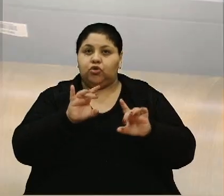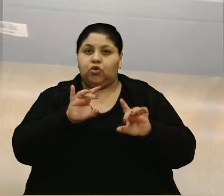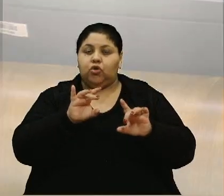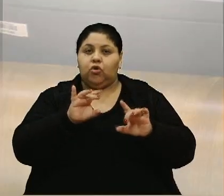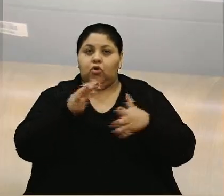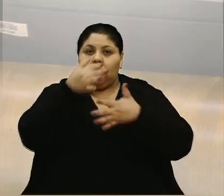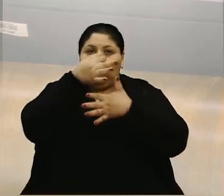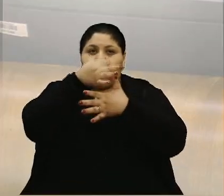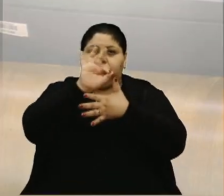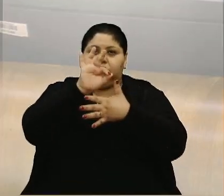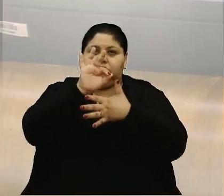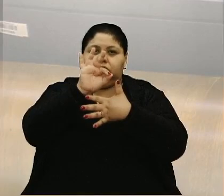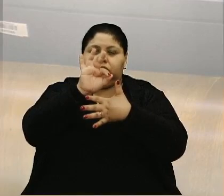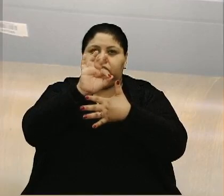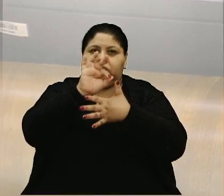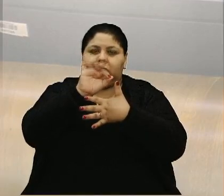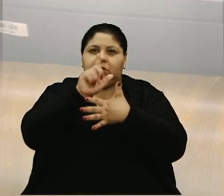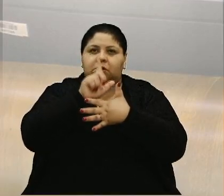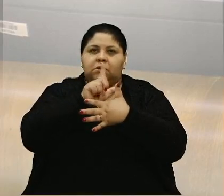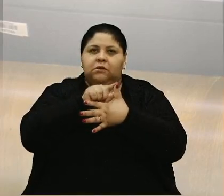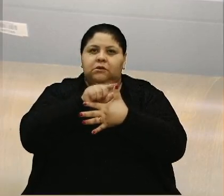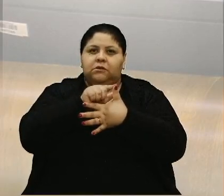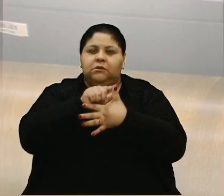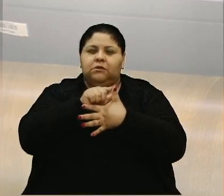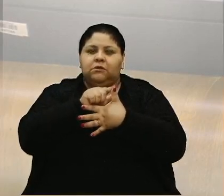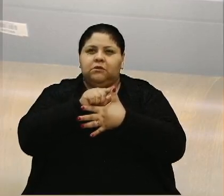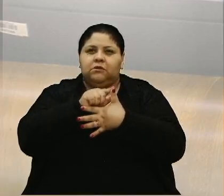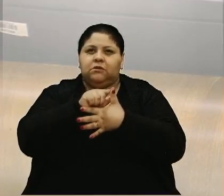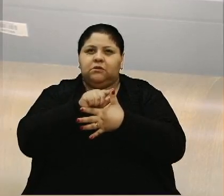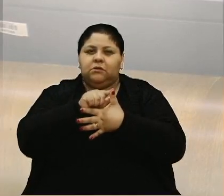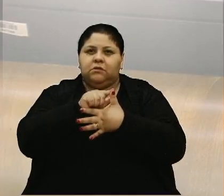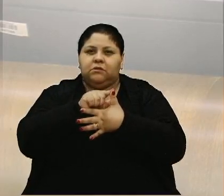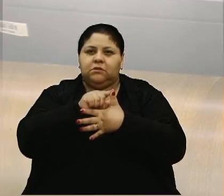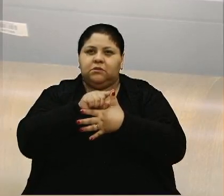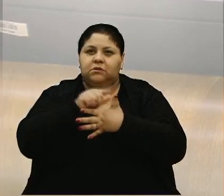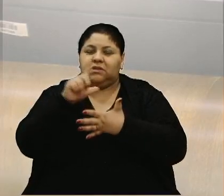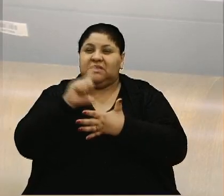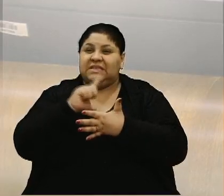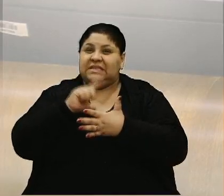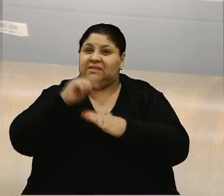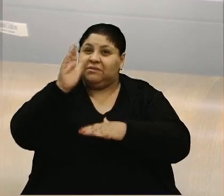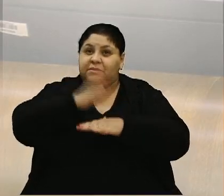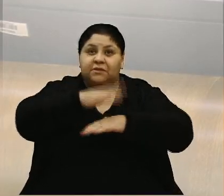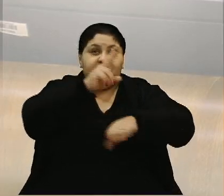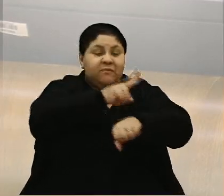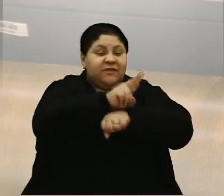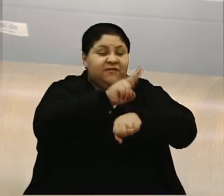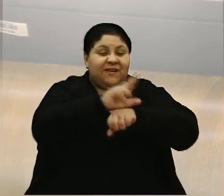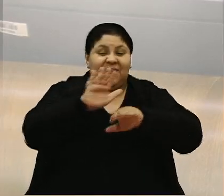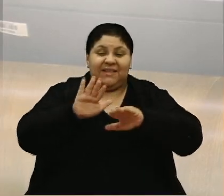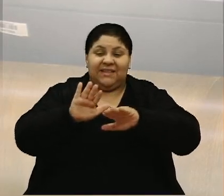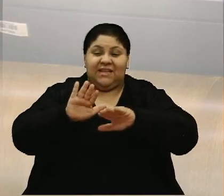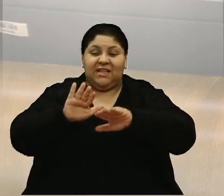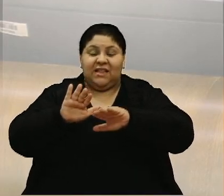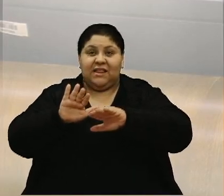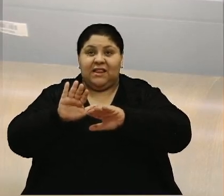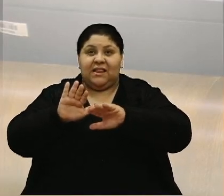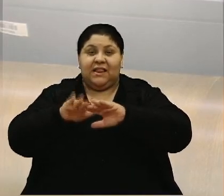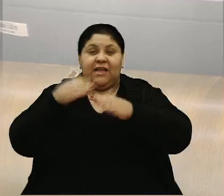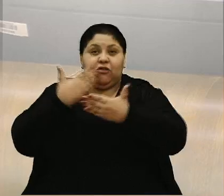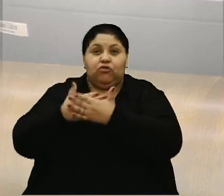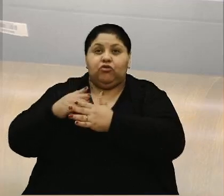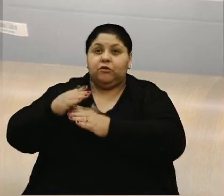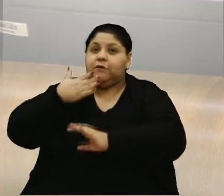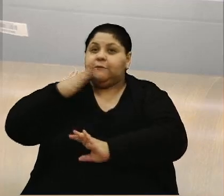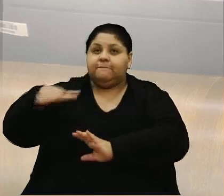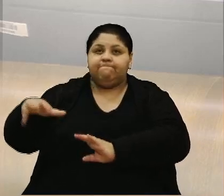senhor colocou, vereador, meu colega, da questão que não temos mais vaga na educação infantil particular,